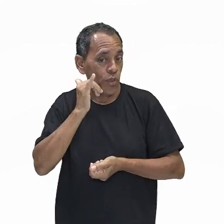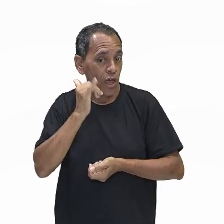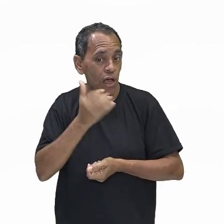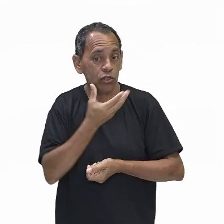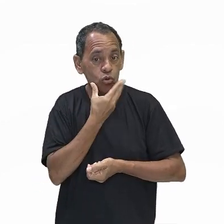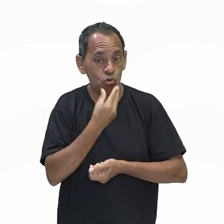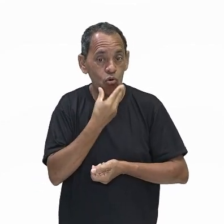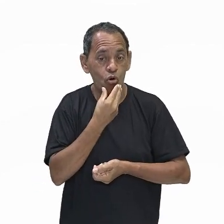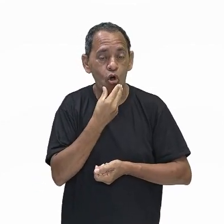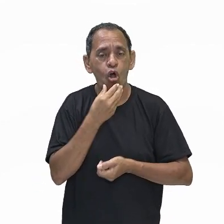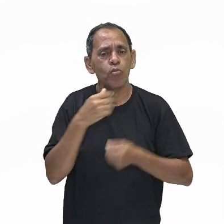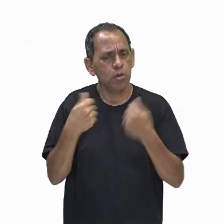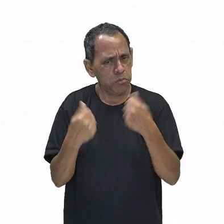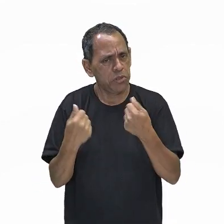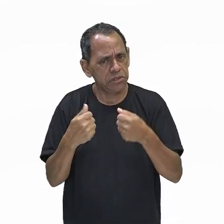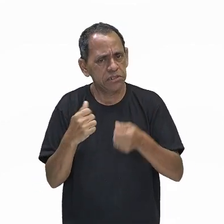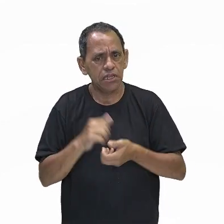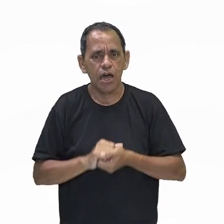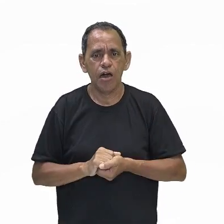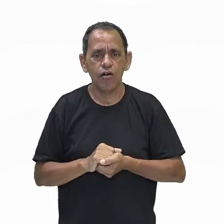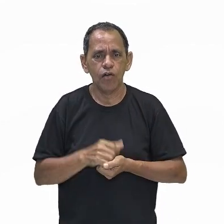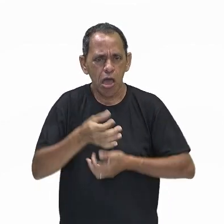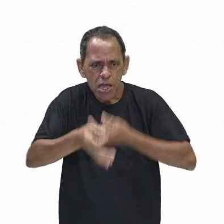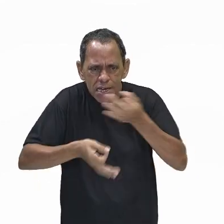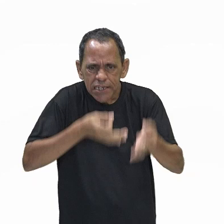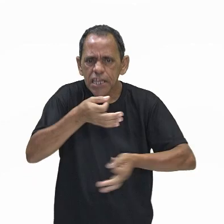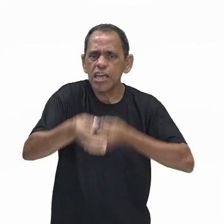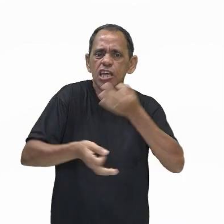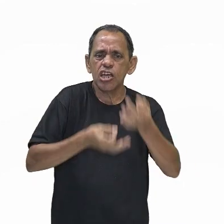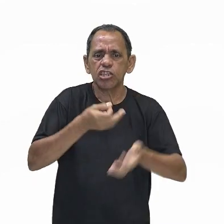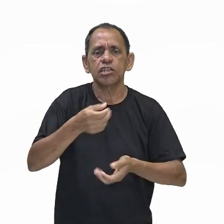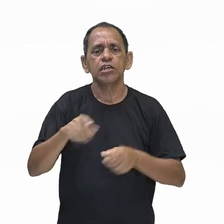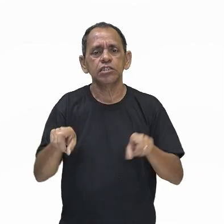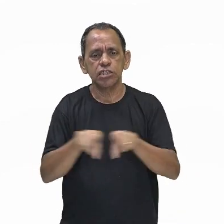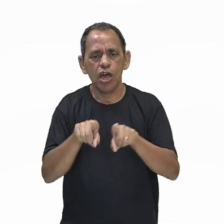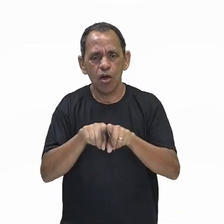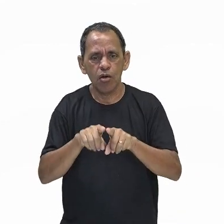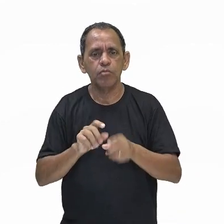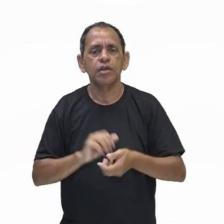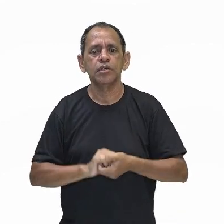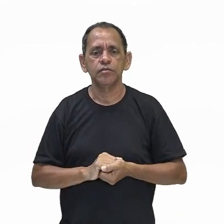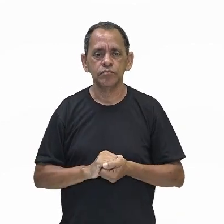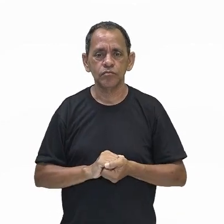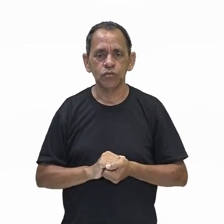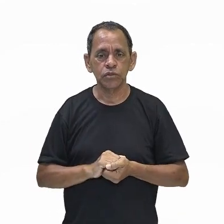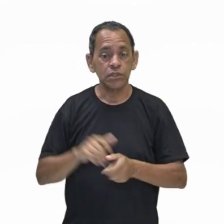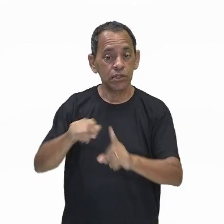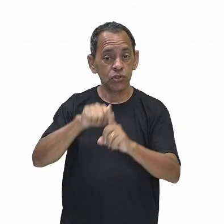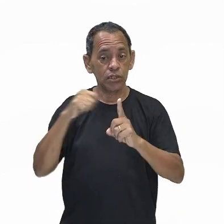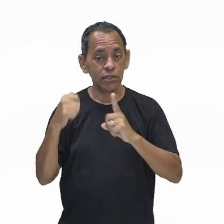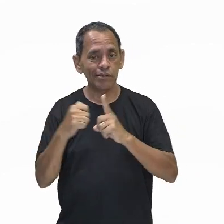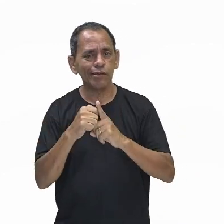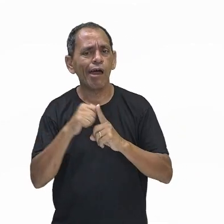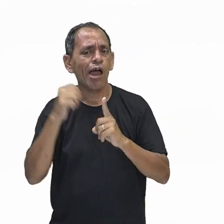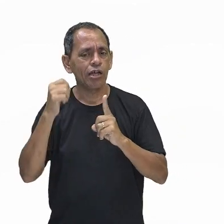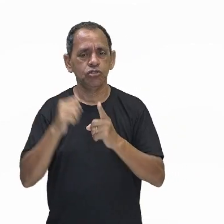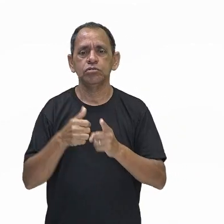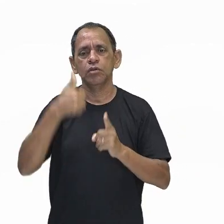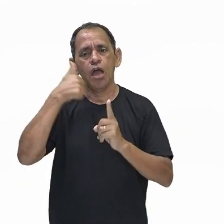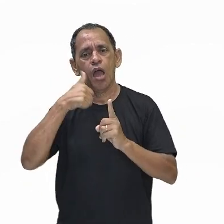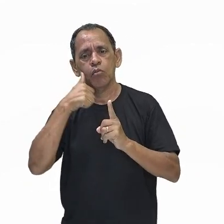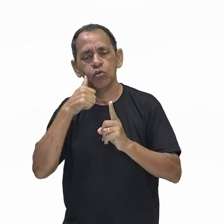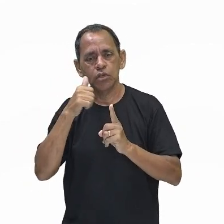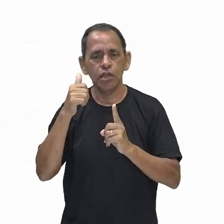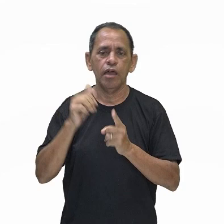mais crítica, dura, né? Uma vez que na sociedade que ela se encontrava, a mulher sempre era vista como um sexo